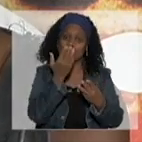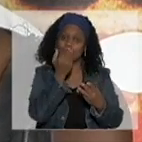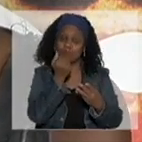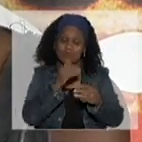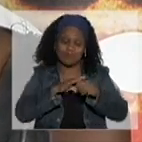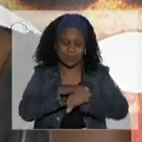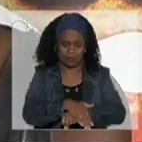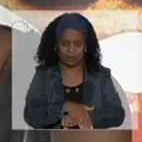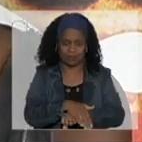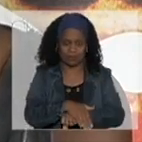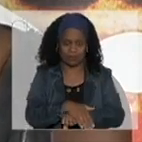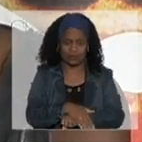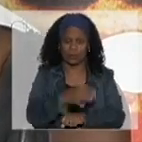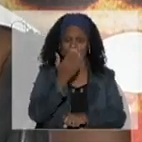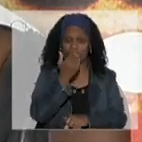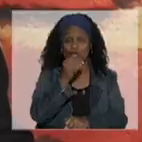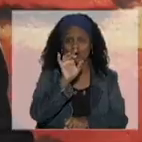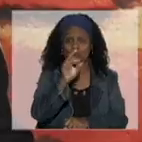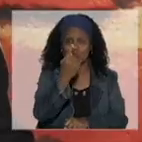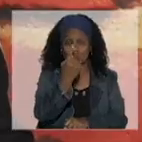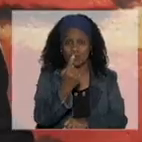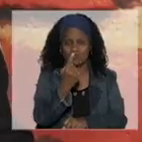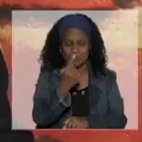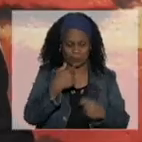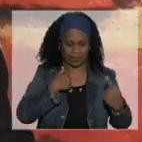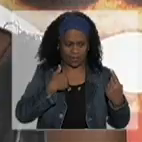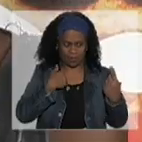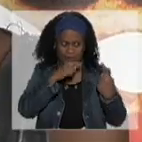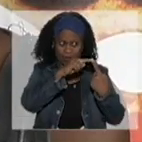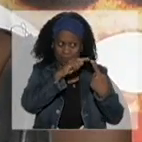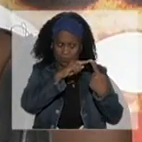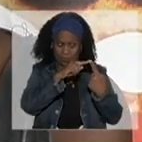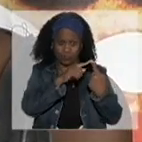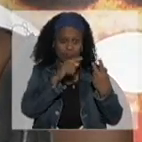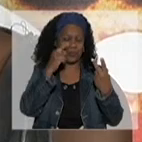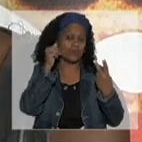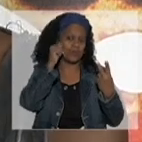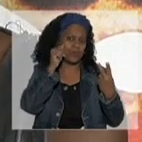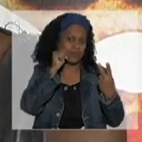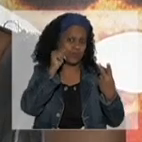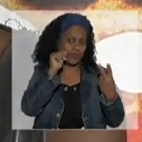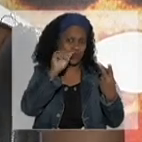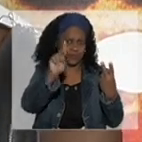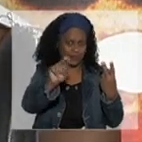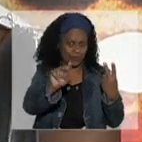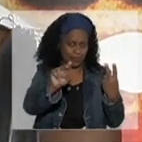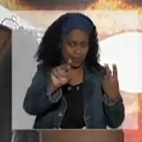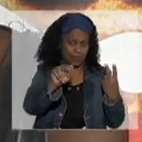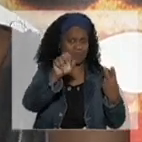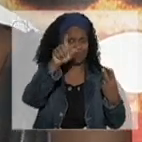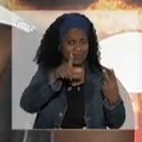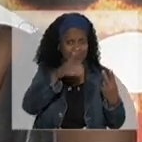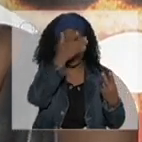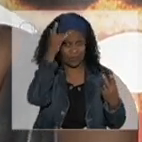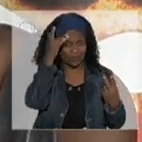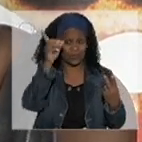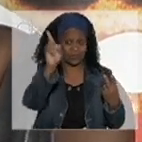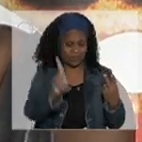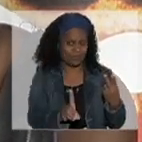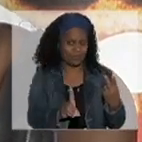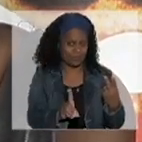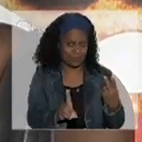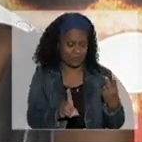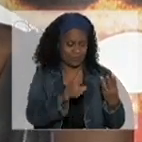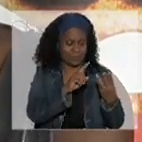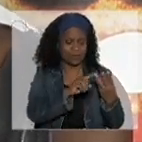aqui eu não sei a nossa refeição única canção quando as pessoas na sua casa sou eu e minha irmã mais velha que tem é especial tem